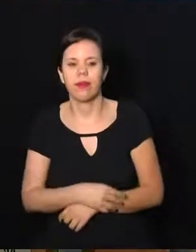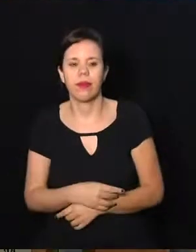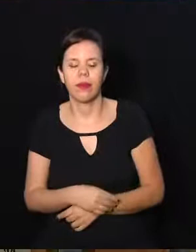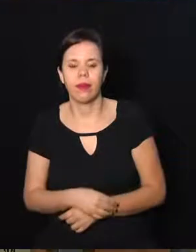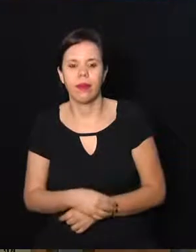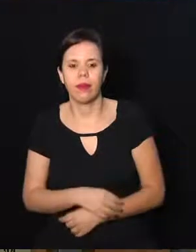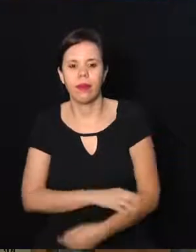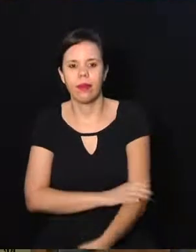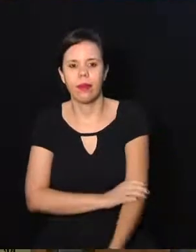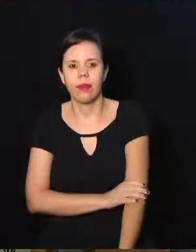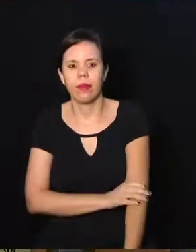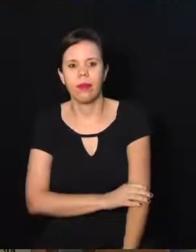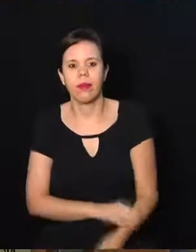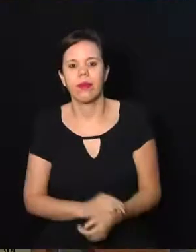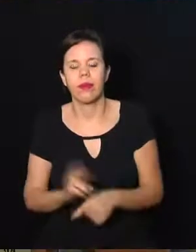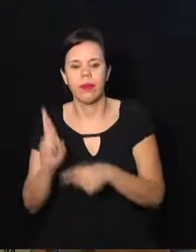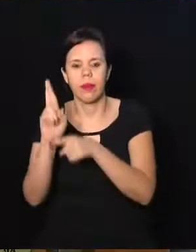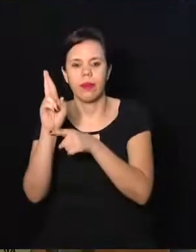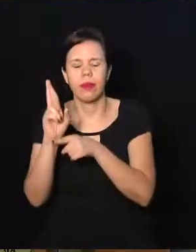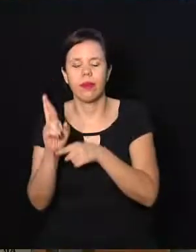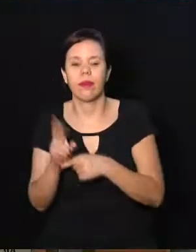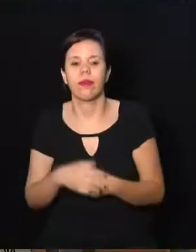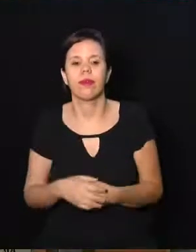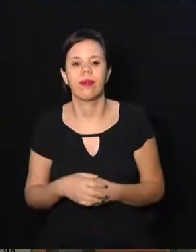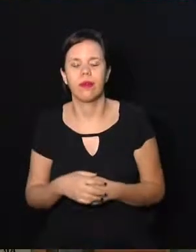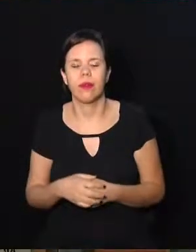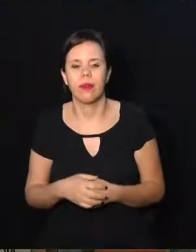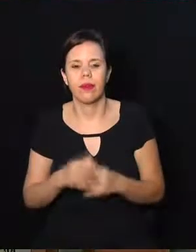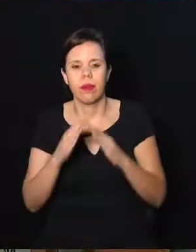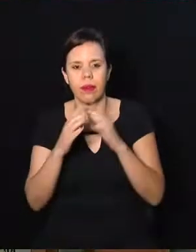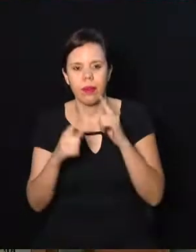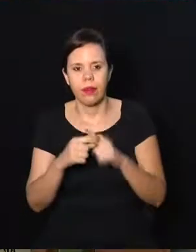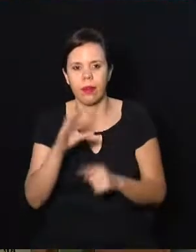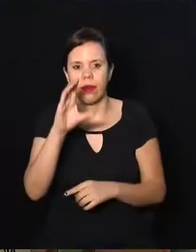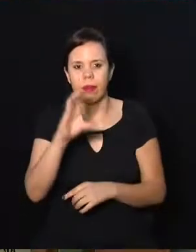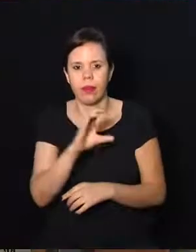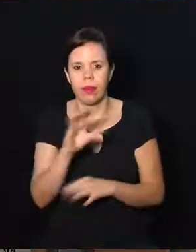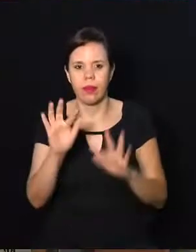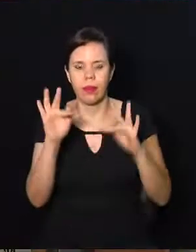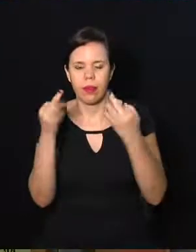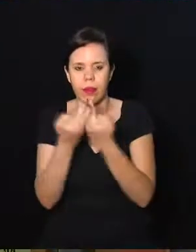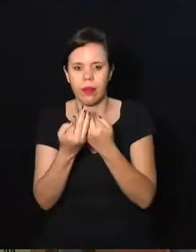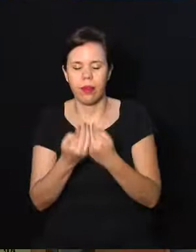mestre, mestre representando a pastoral familiar, ele é mestre